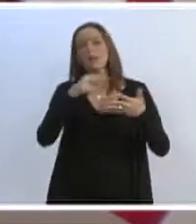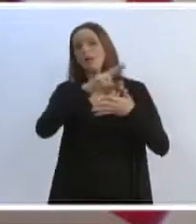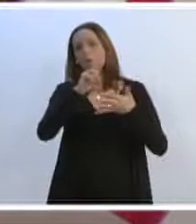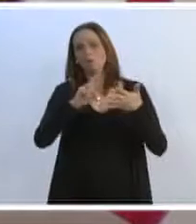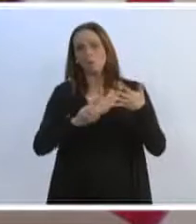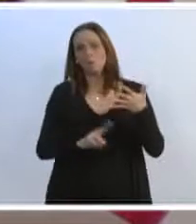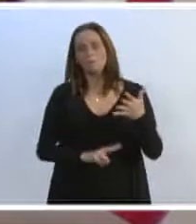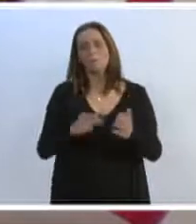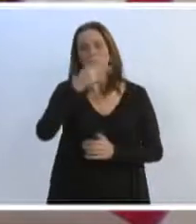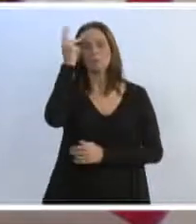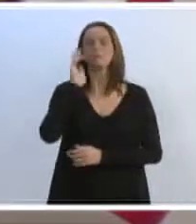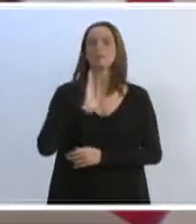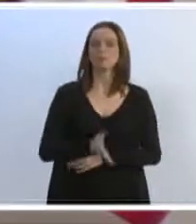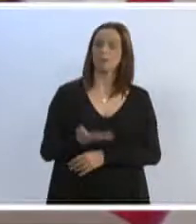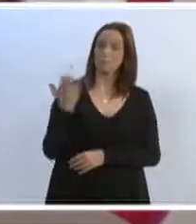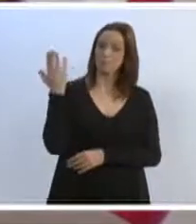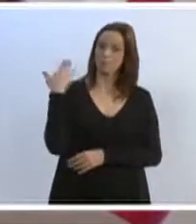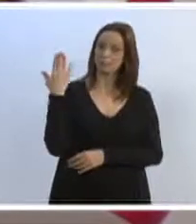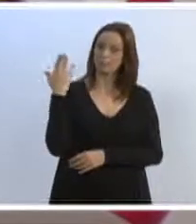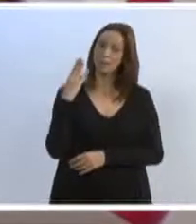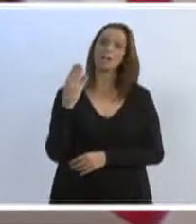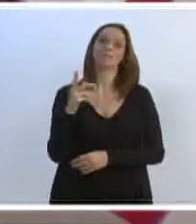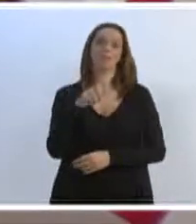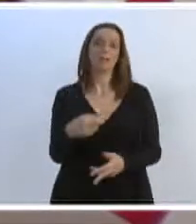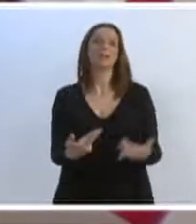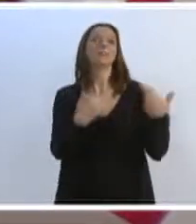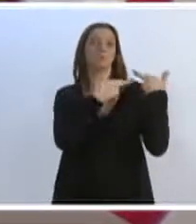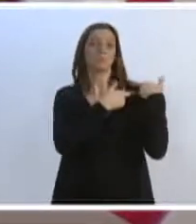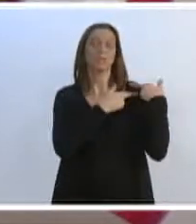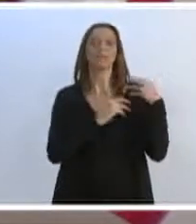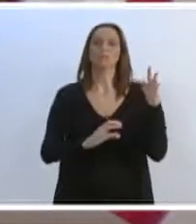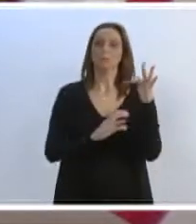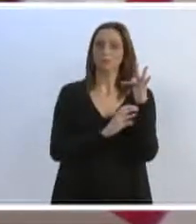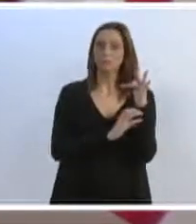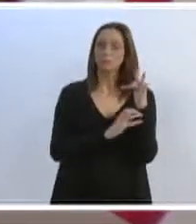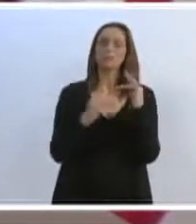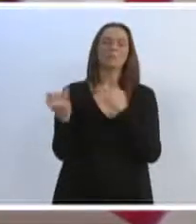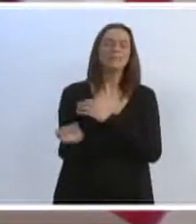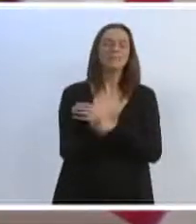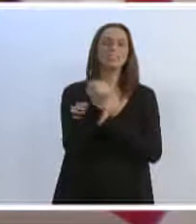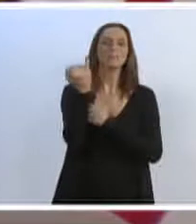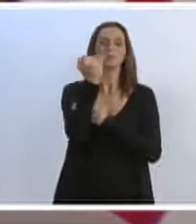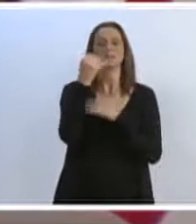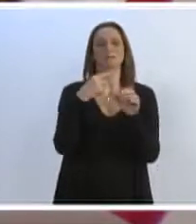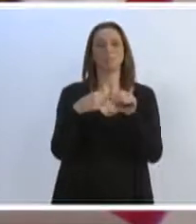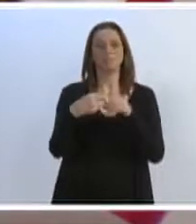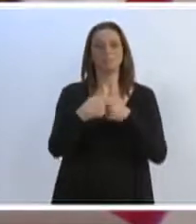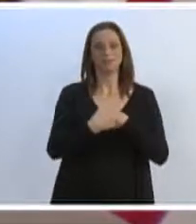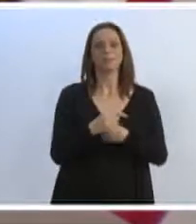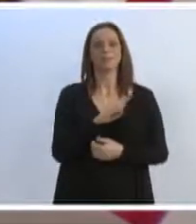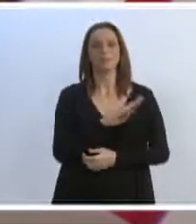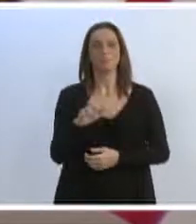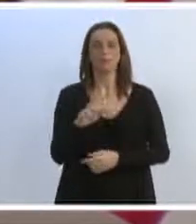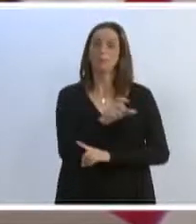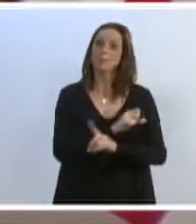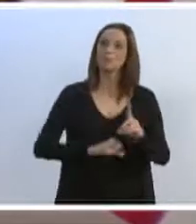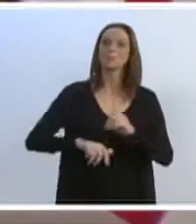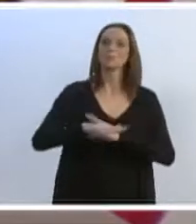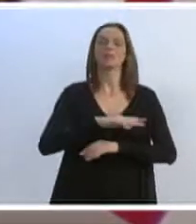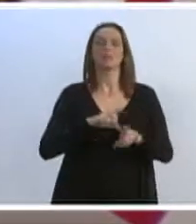de pessoas que eu admiro ou conheço, né, há pouco tempo, mas que criei um vínculo muito forte ao